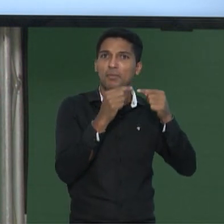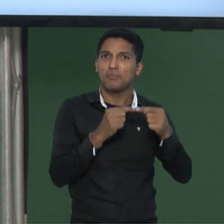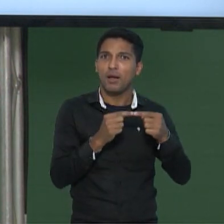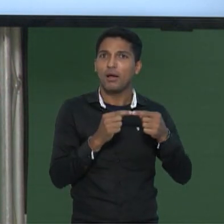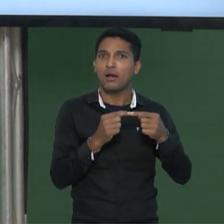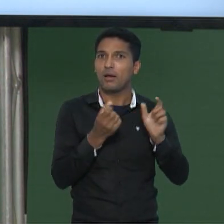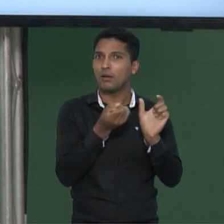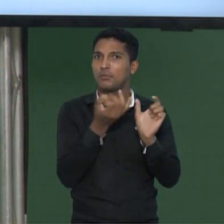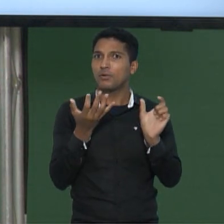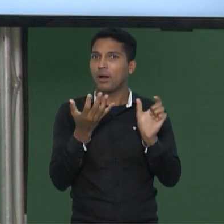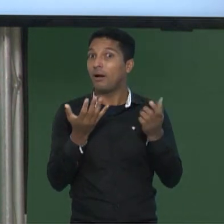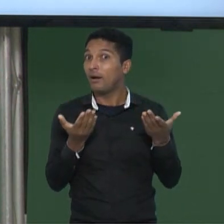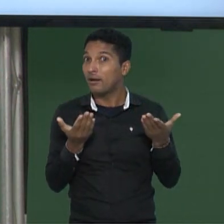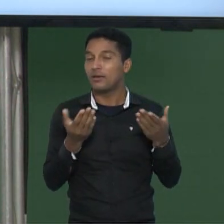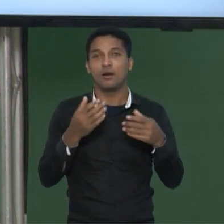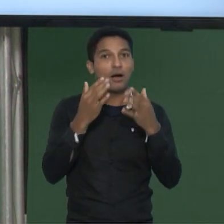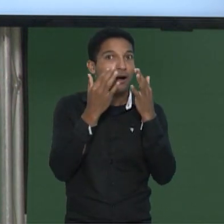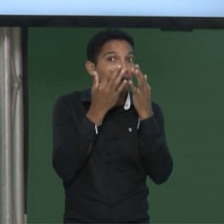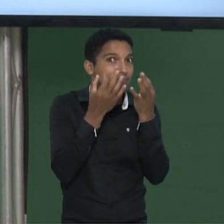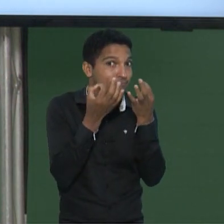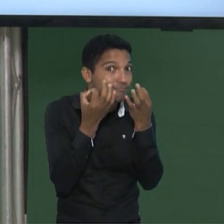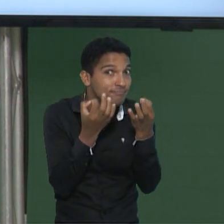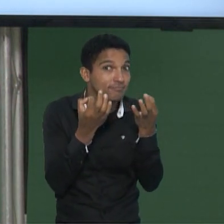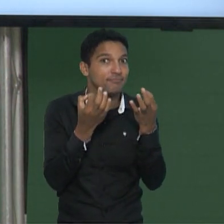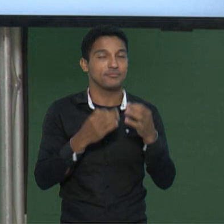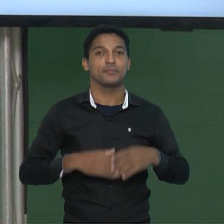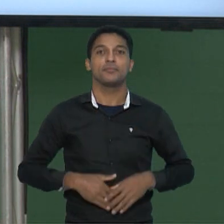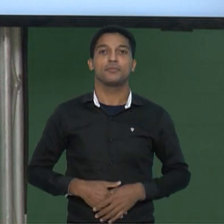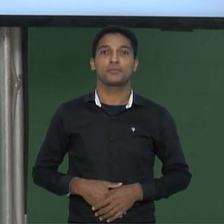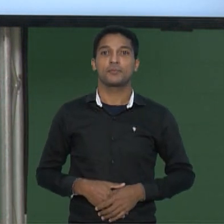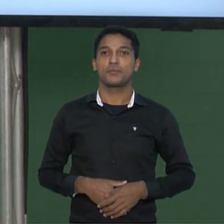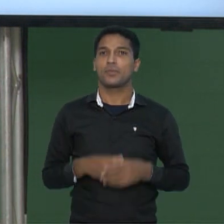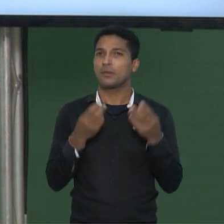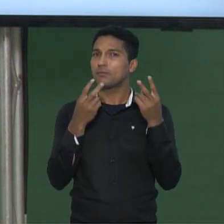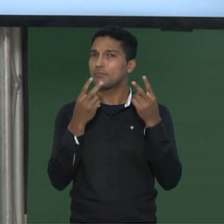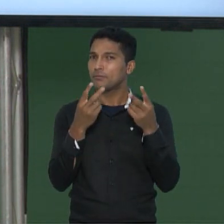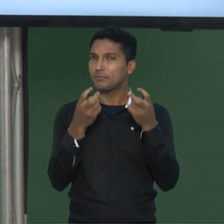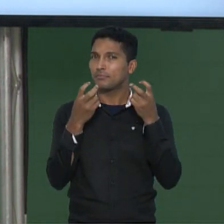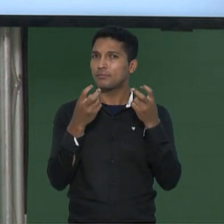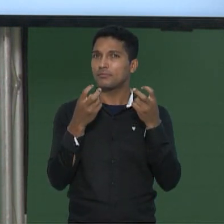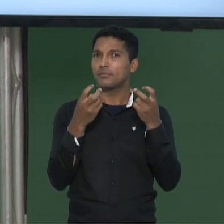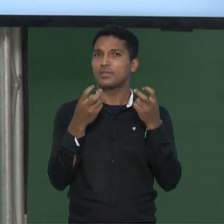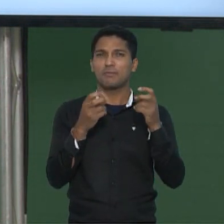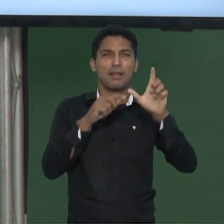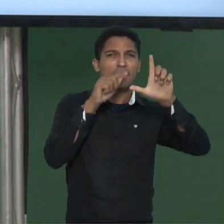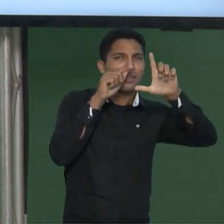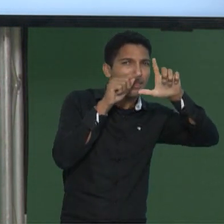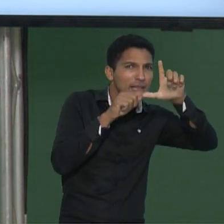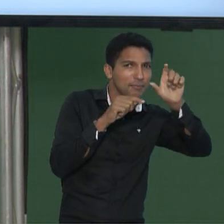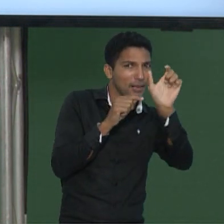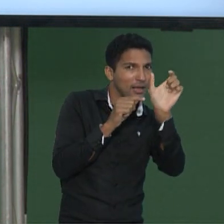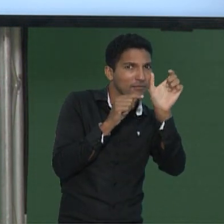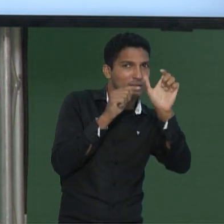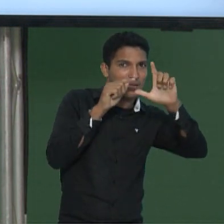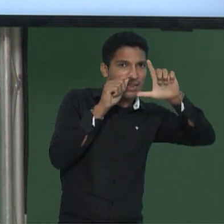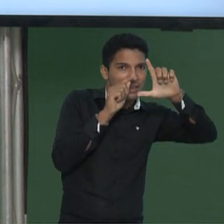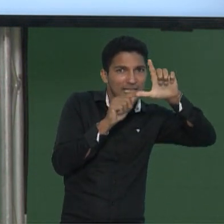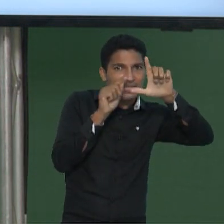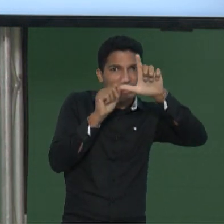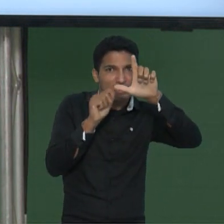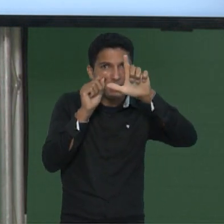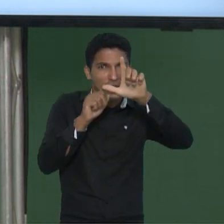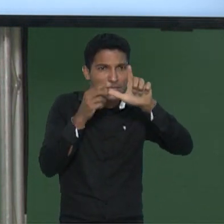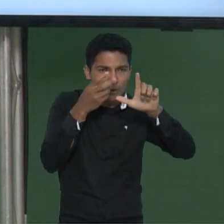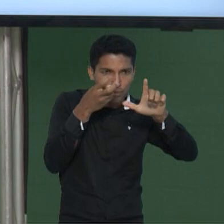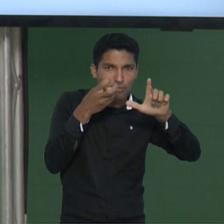man? Prestem bem atenção. Observem letrinha por letrinha das palavras e